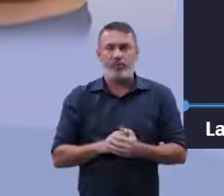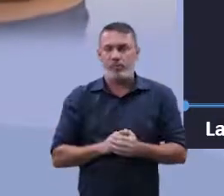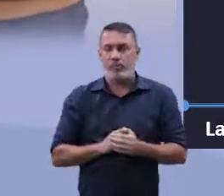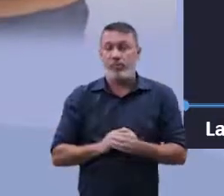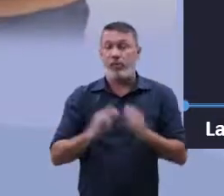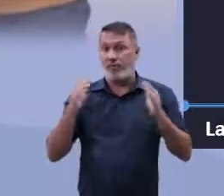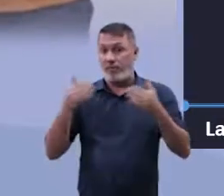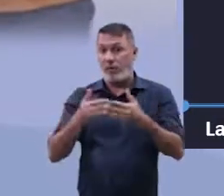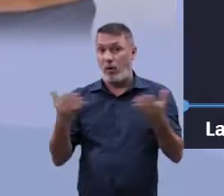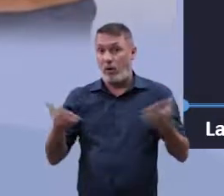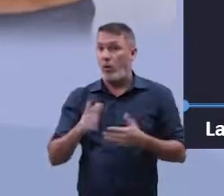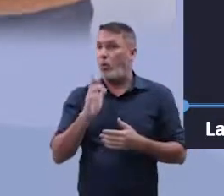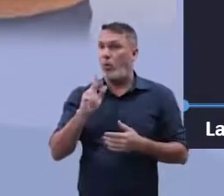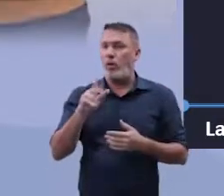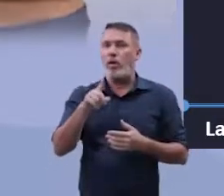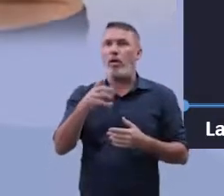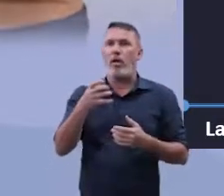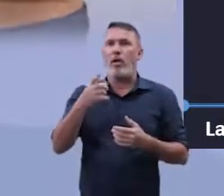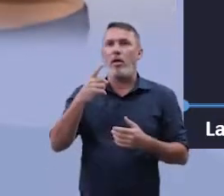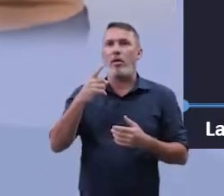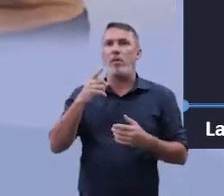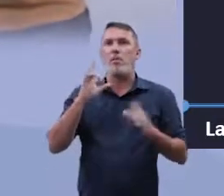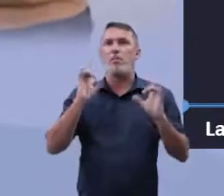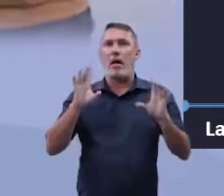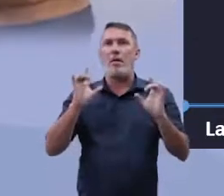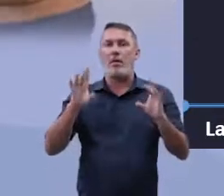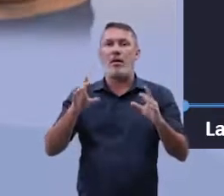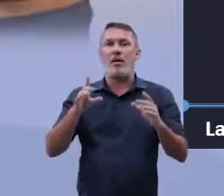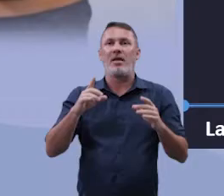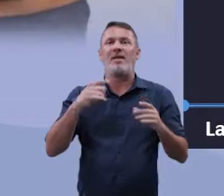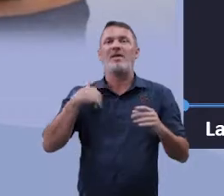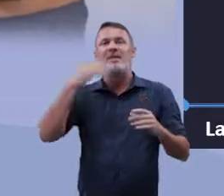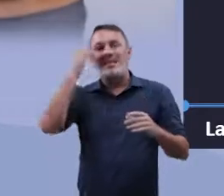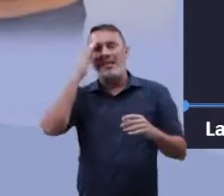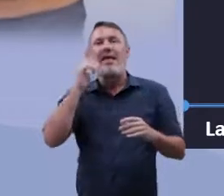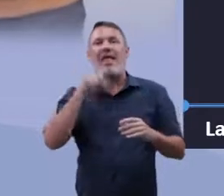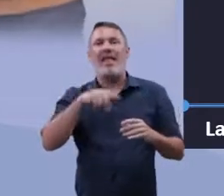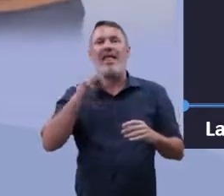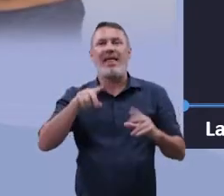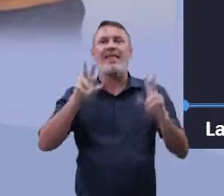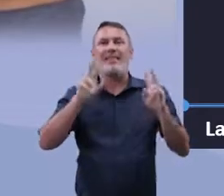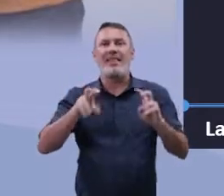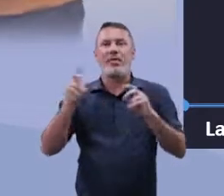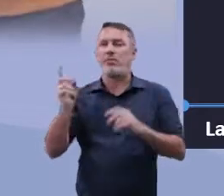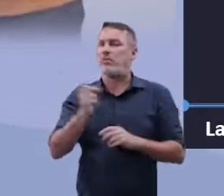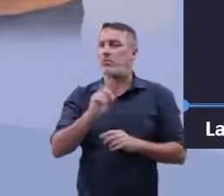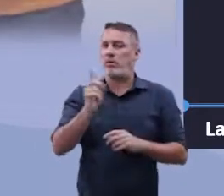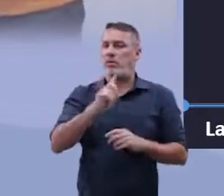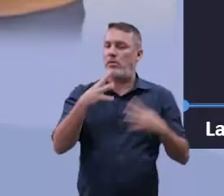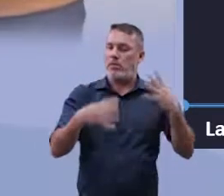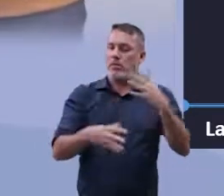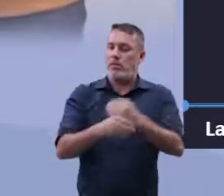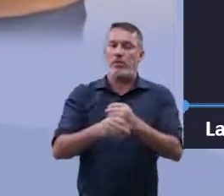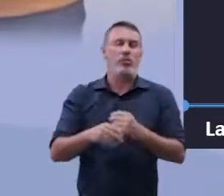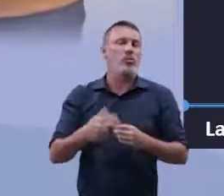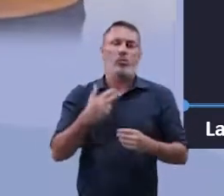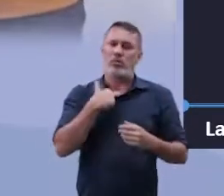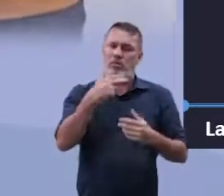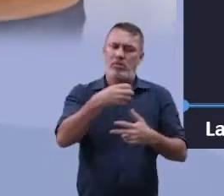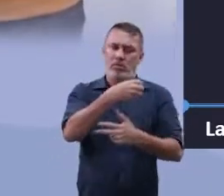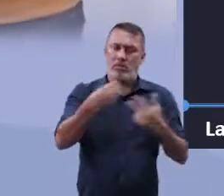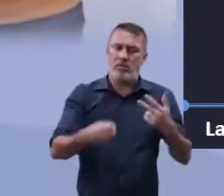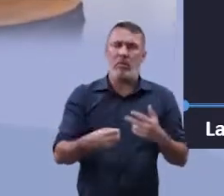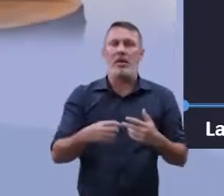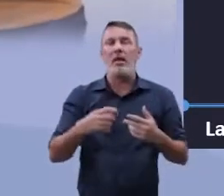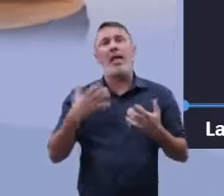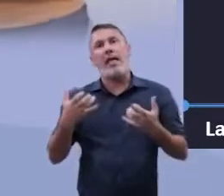prova. O nosso foco não é adivinhar a redação, eu sempre falo isso. Você não pode ir para o Exame Nacional do Ensino Médio,